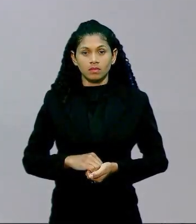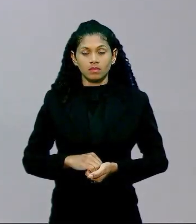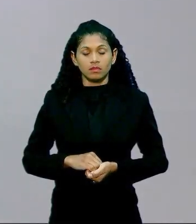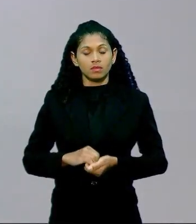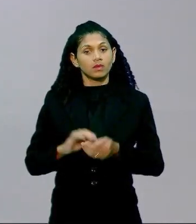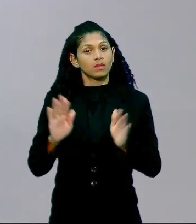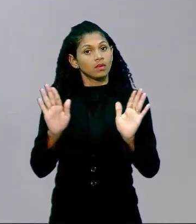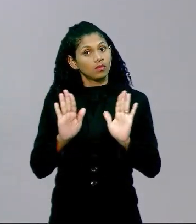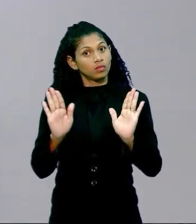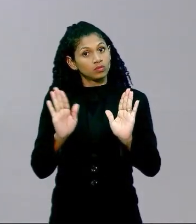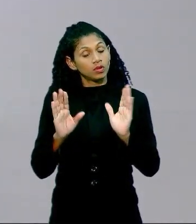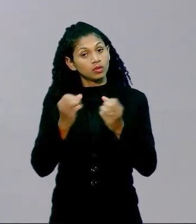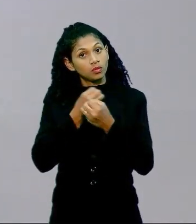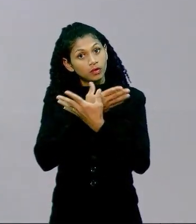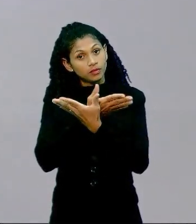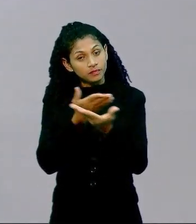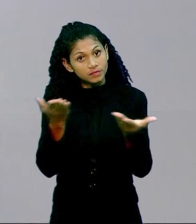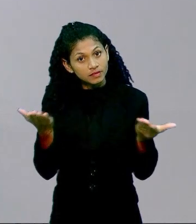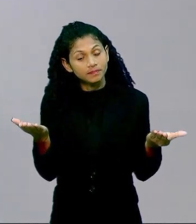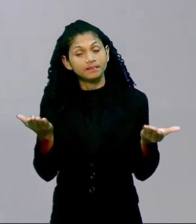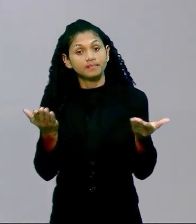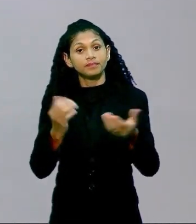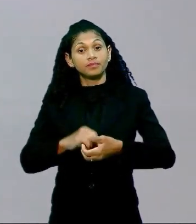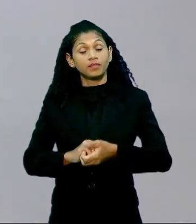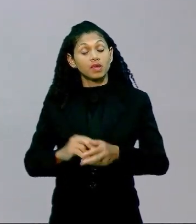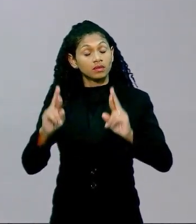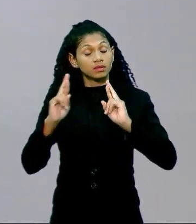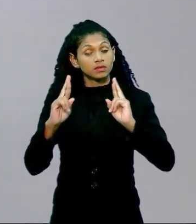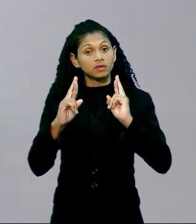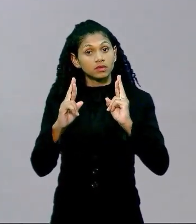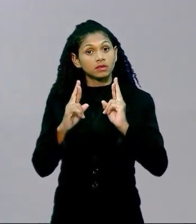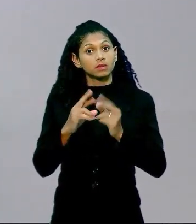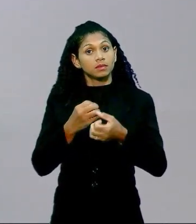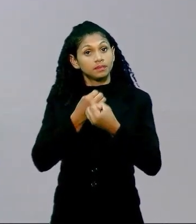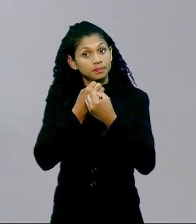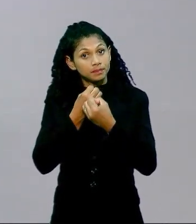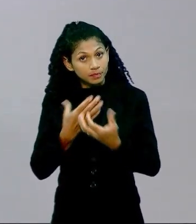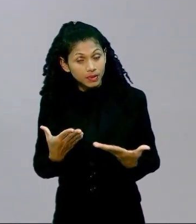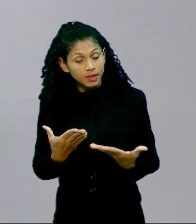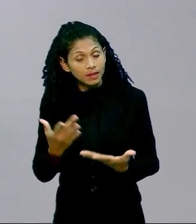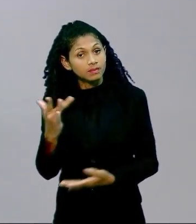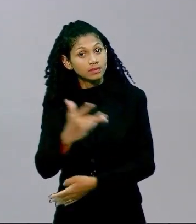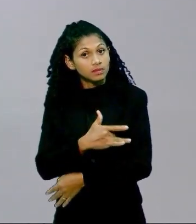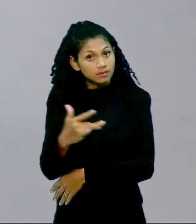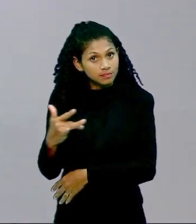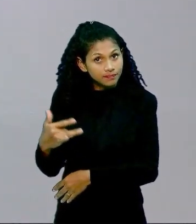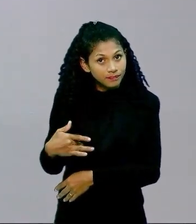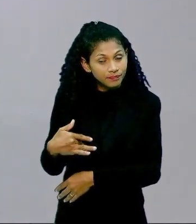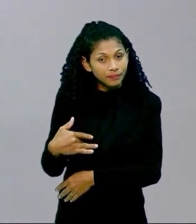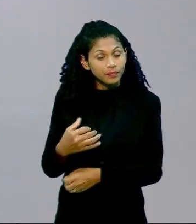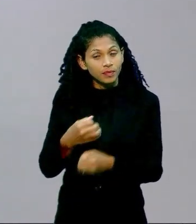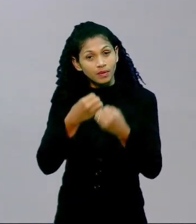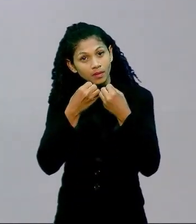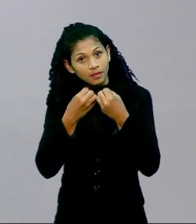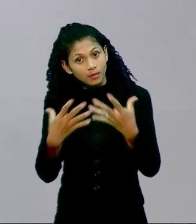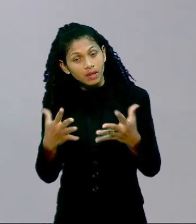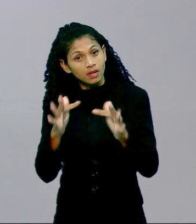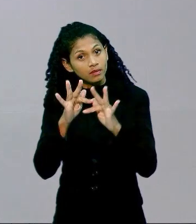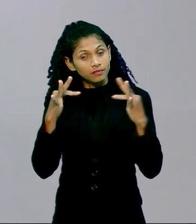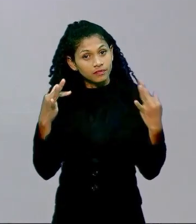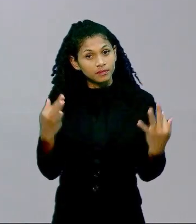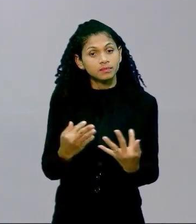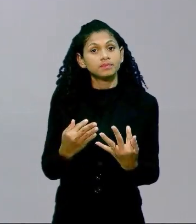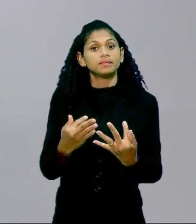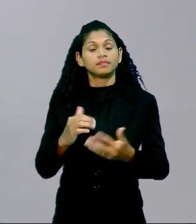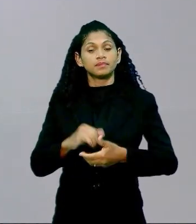Olá pessoal, tudo bem com vocês? Espero que vocês estejam bem de saúde, estejam bem com suas